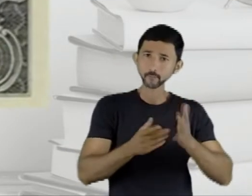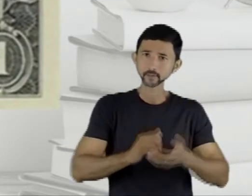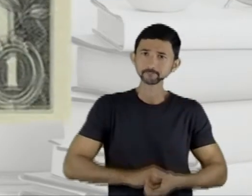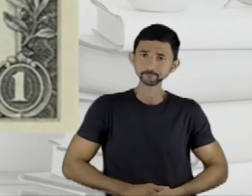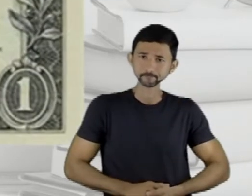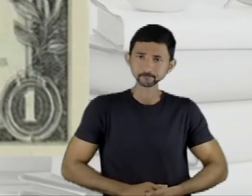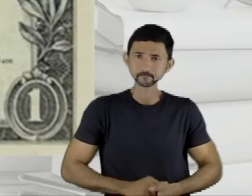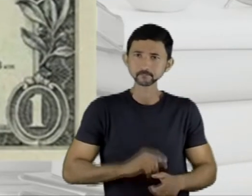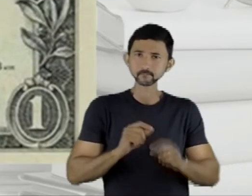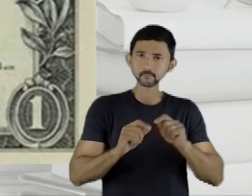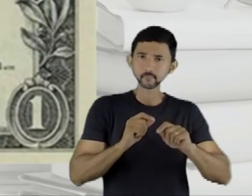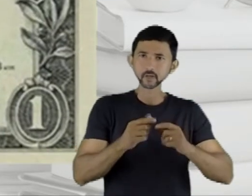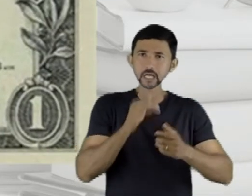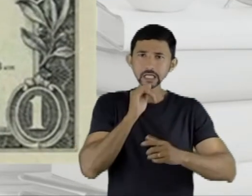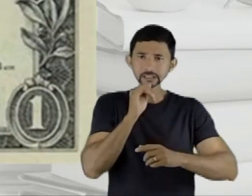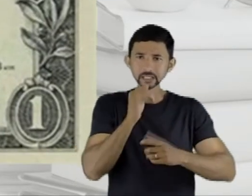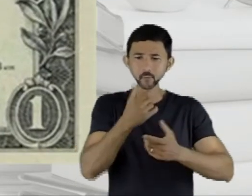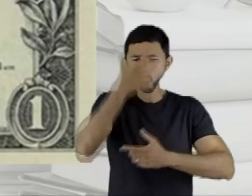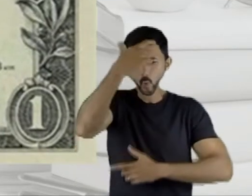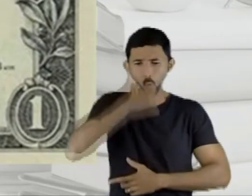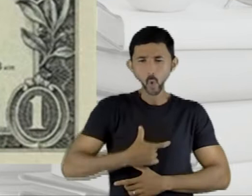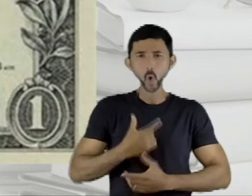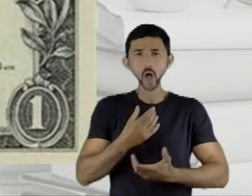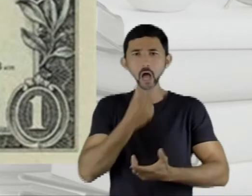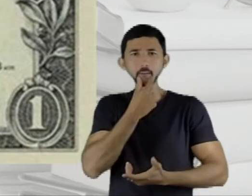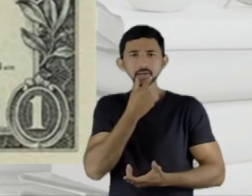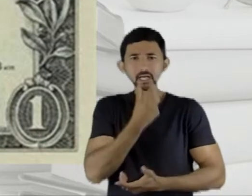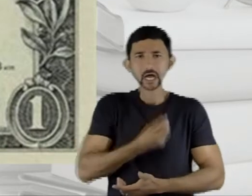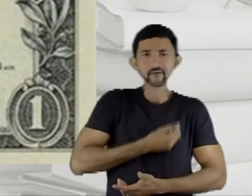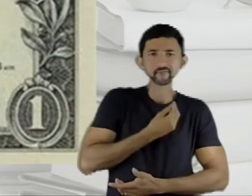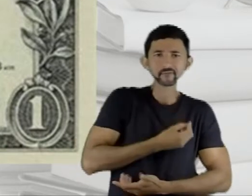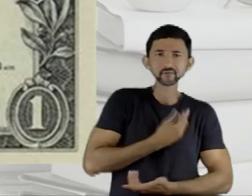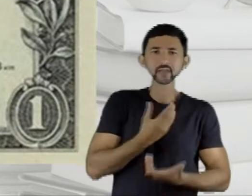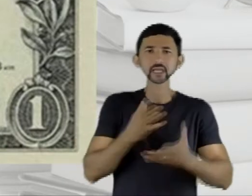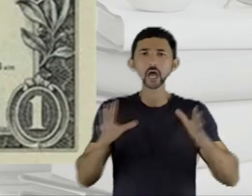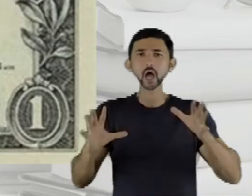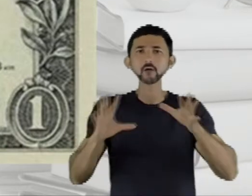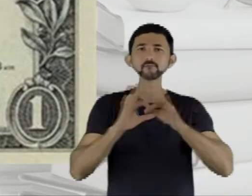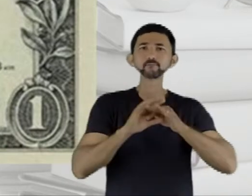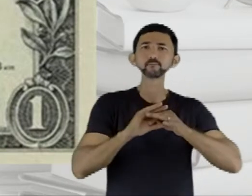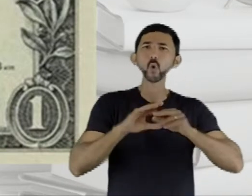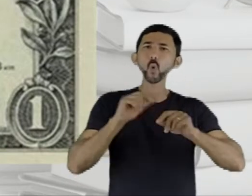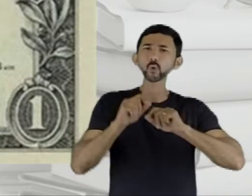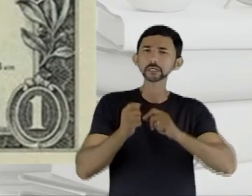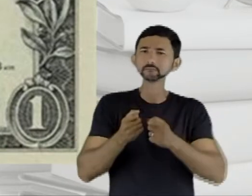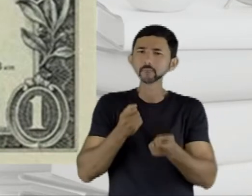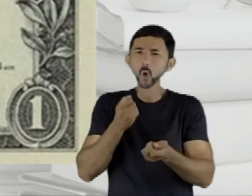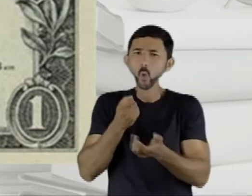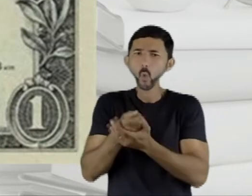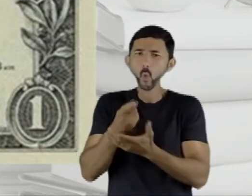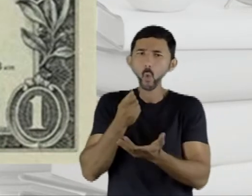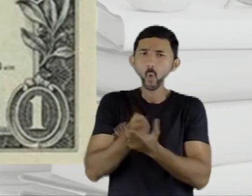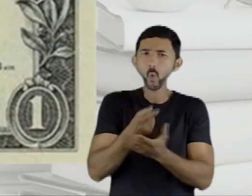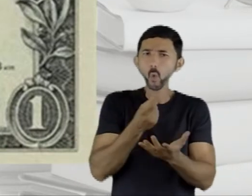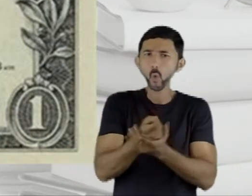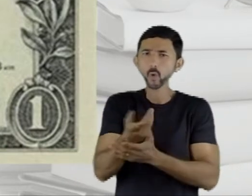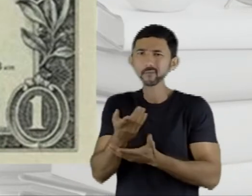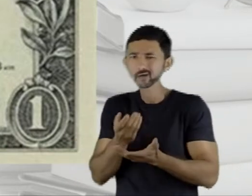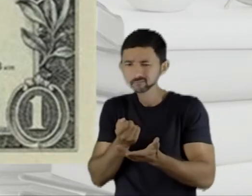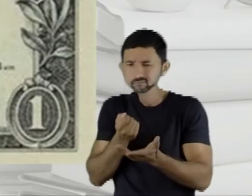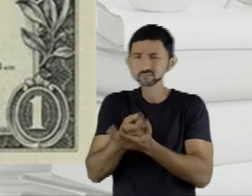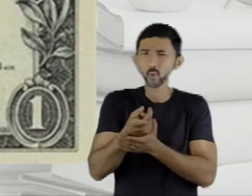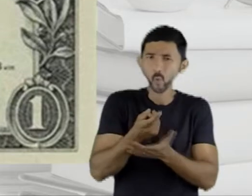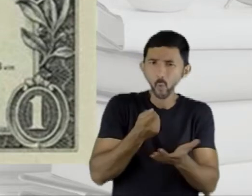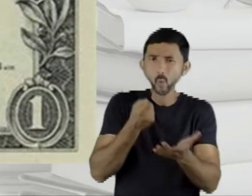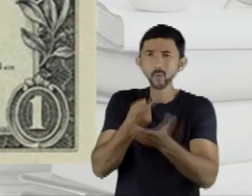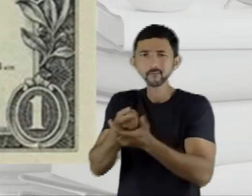E esse jeito americano de viver, ele estava ligado à questão do consumo. O consumo, ele estava